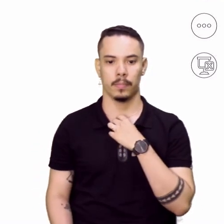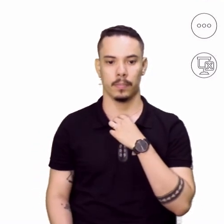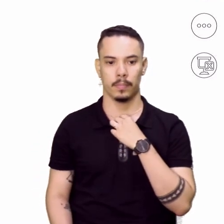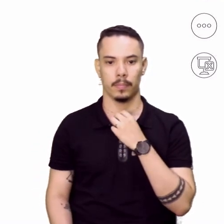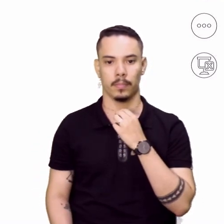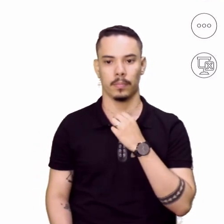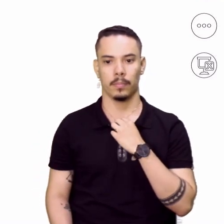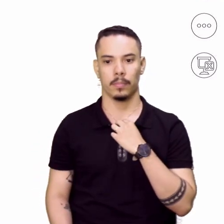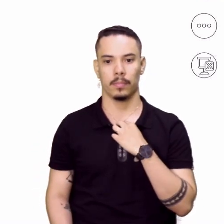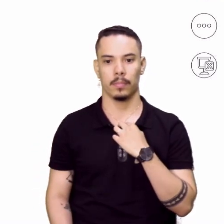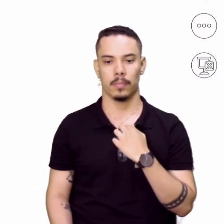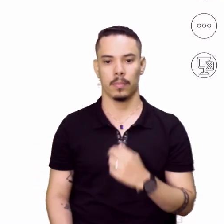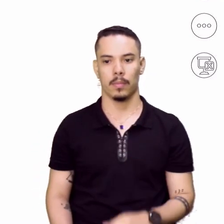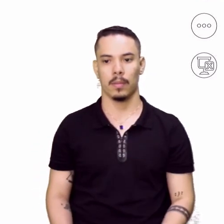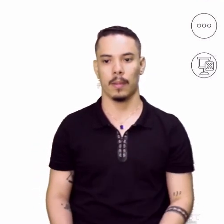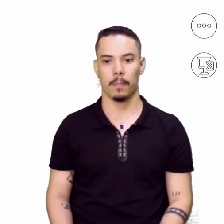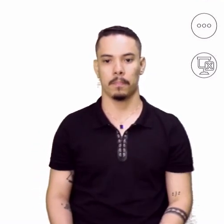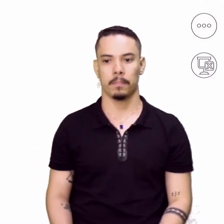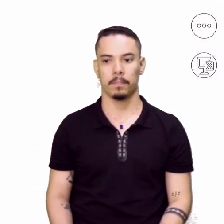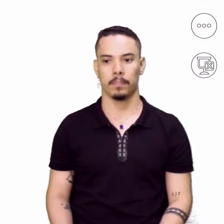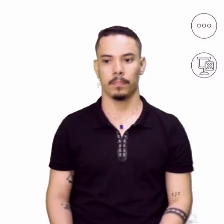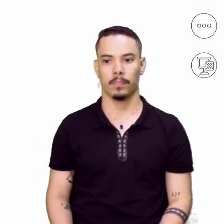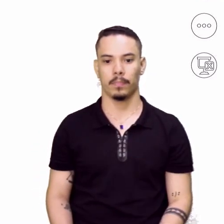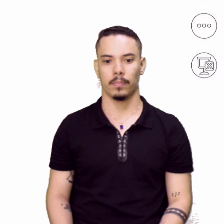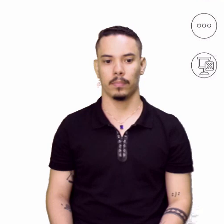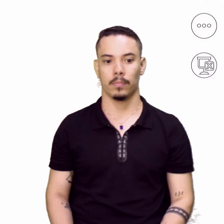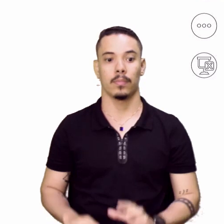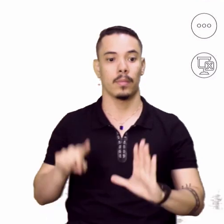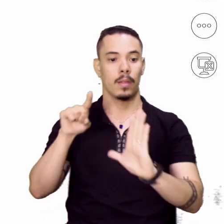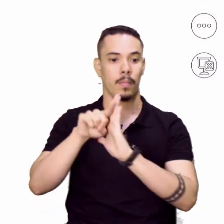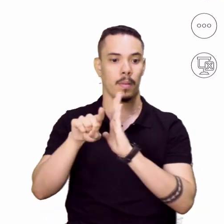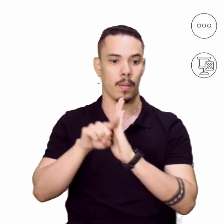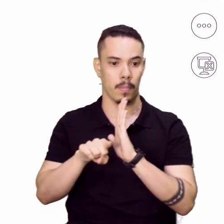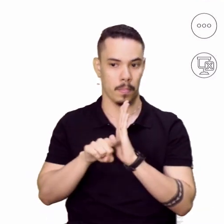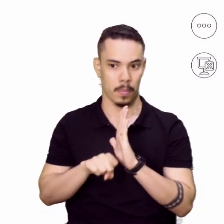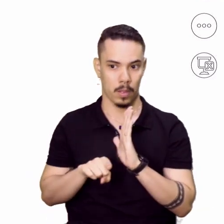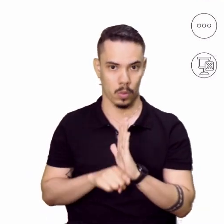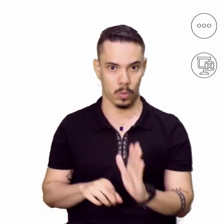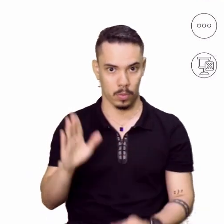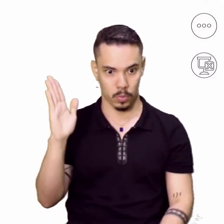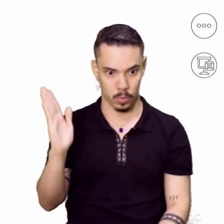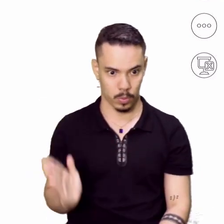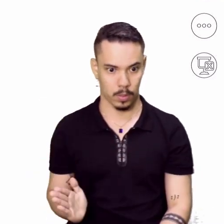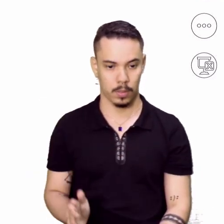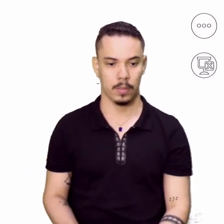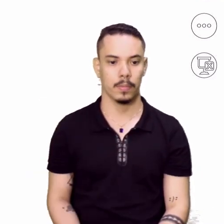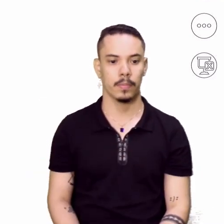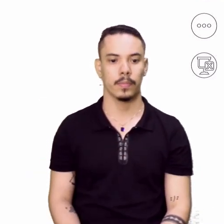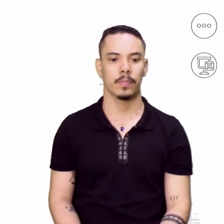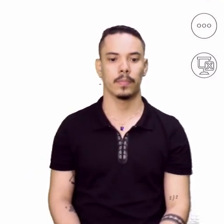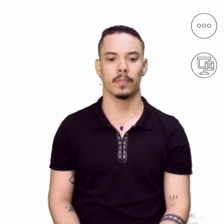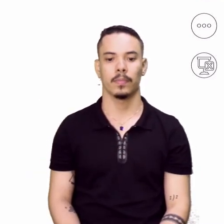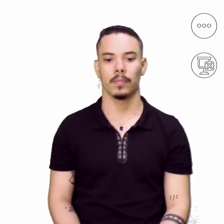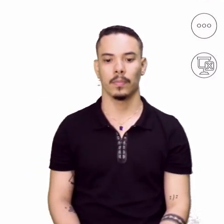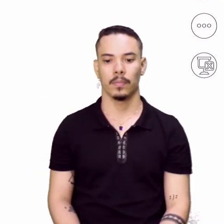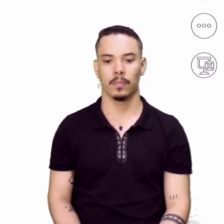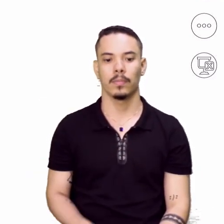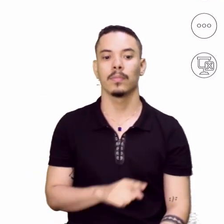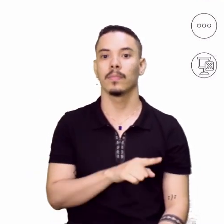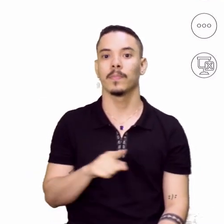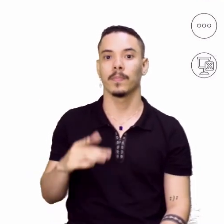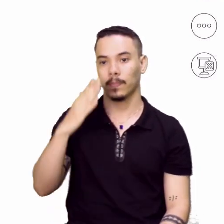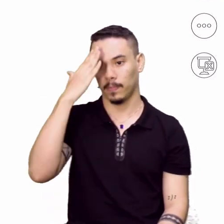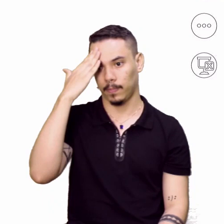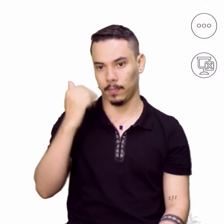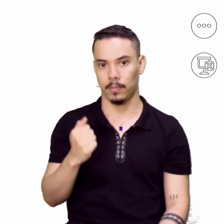verbal para perguntas de Yes or No questions você sabe que você precisa